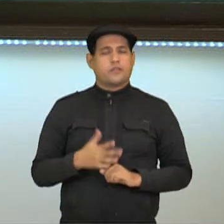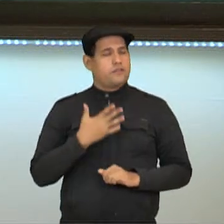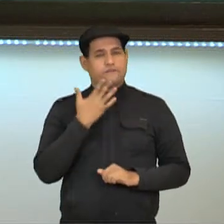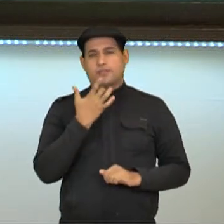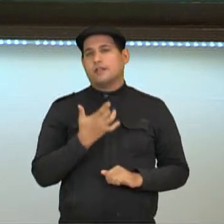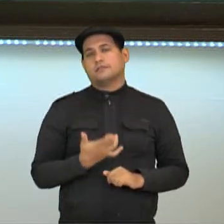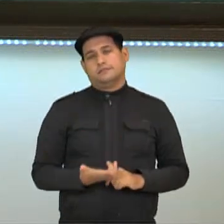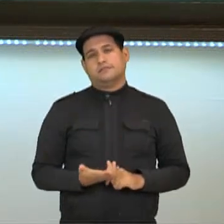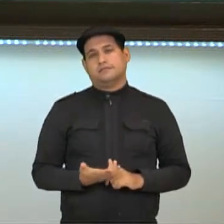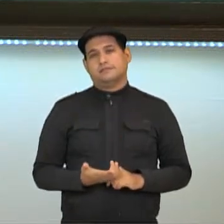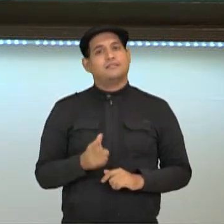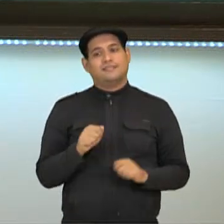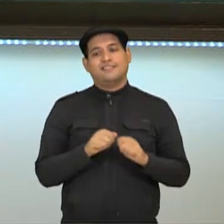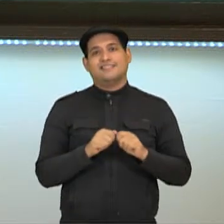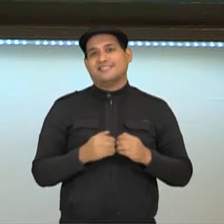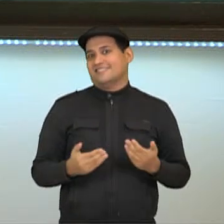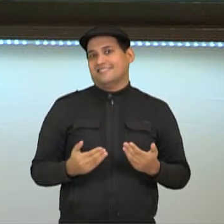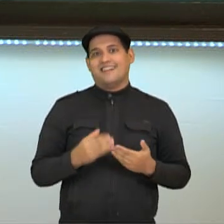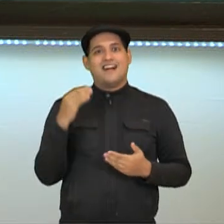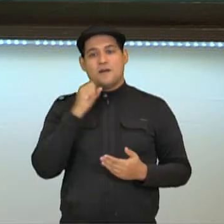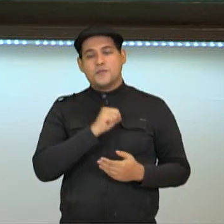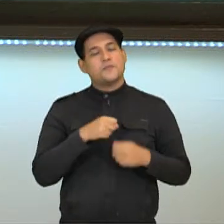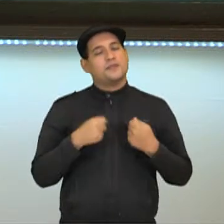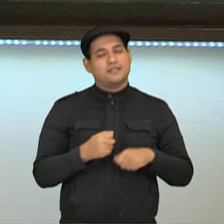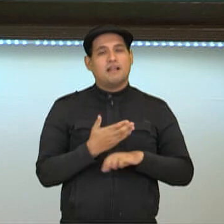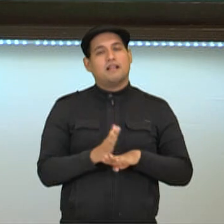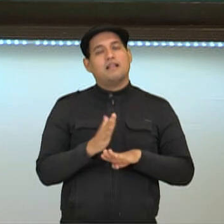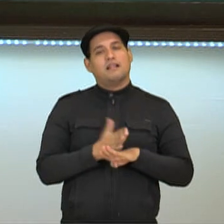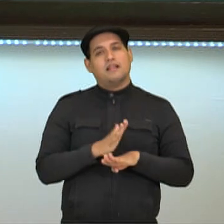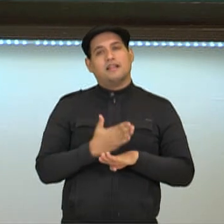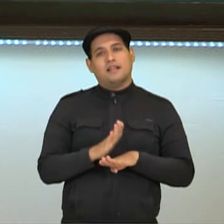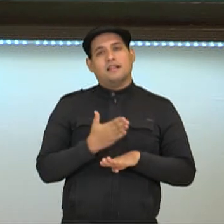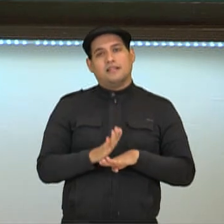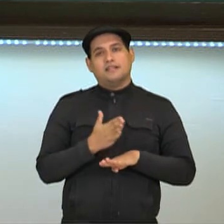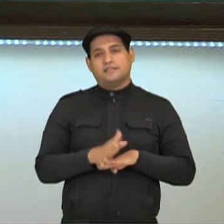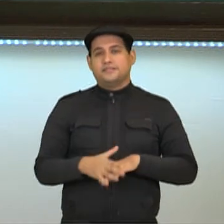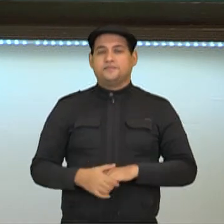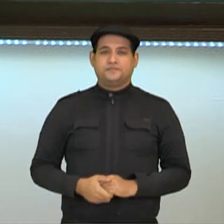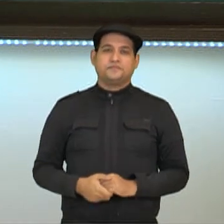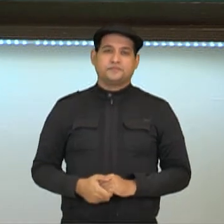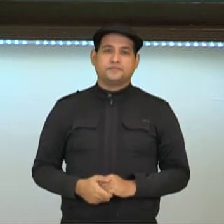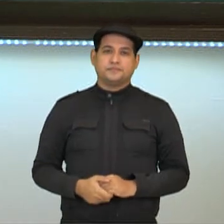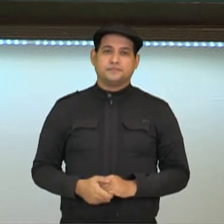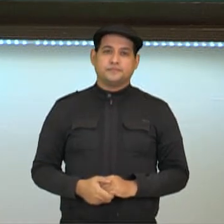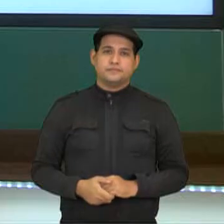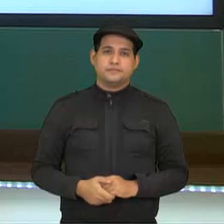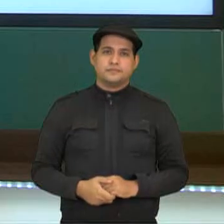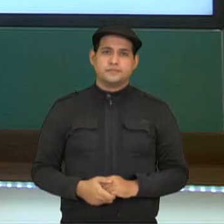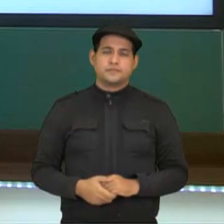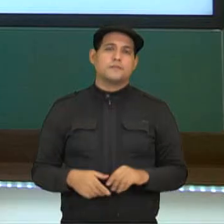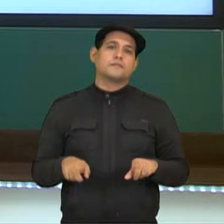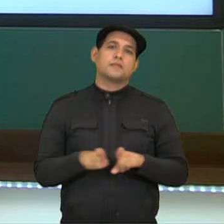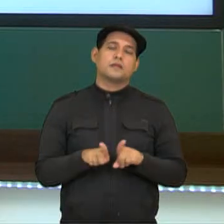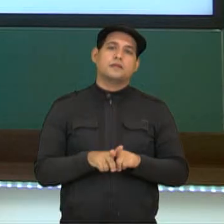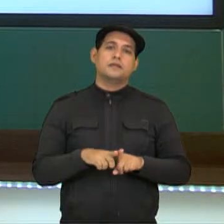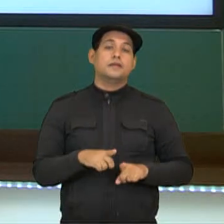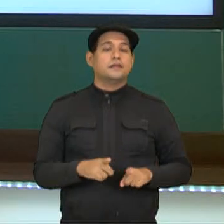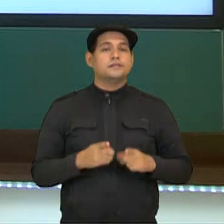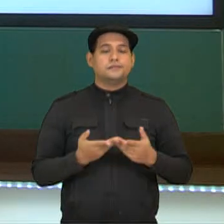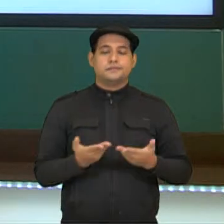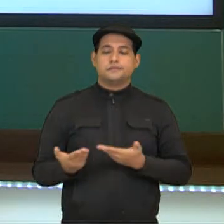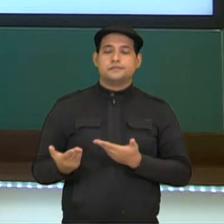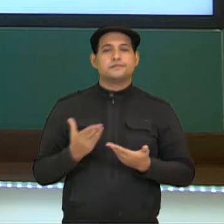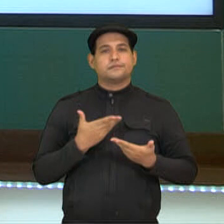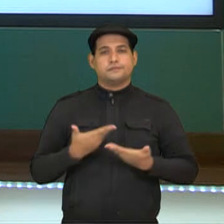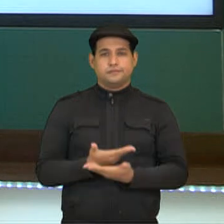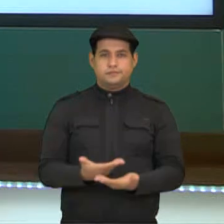fácil, óbvio que você não vai fazer isso de uma hora para outra, você precisa de um treinamento, né, com certeza. Então, fica aí a questão